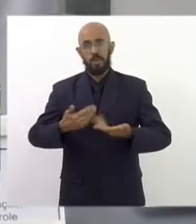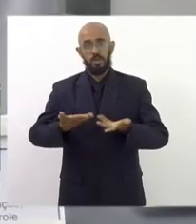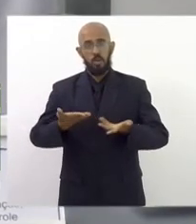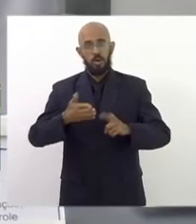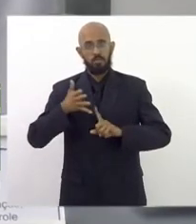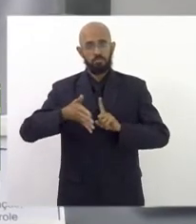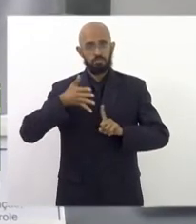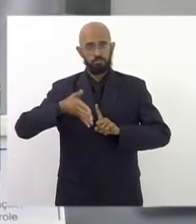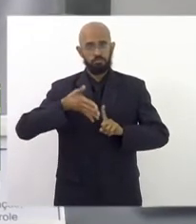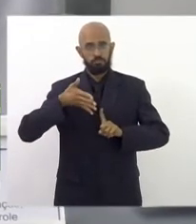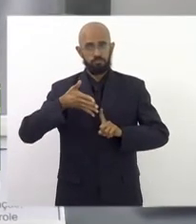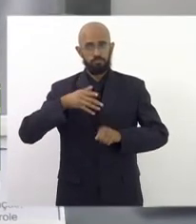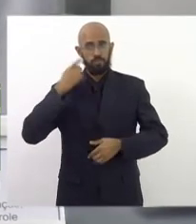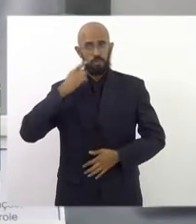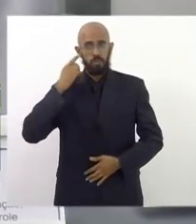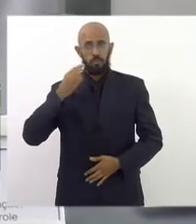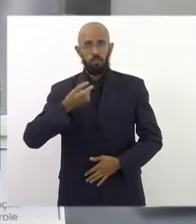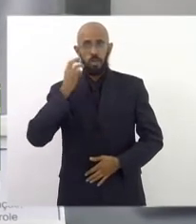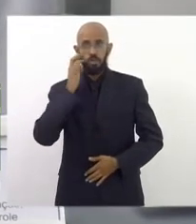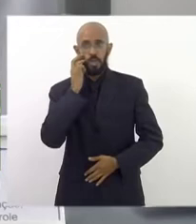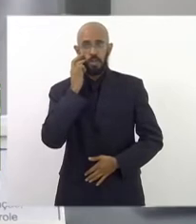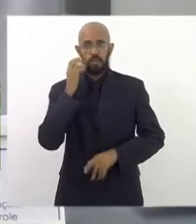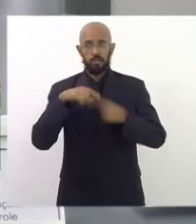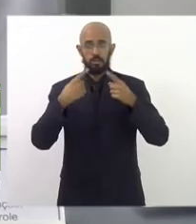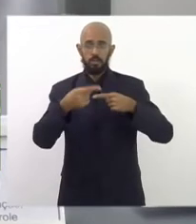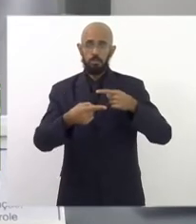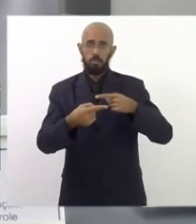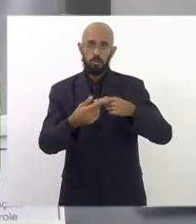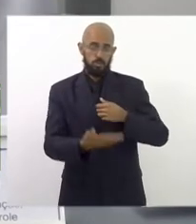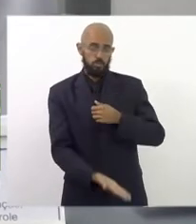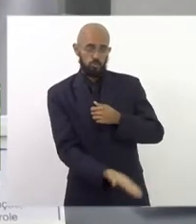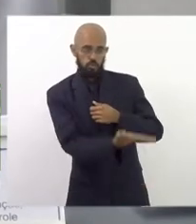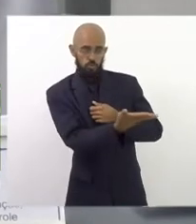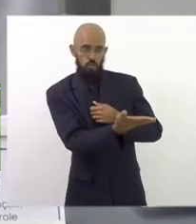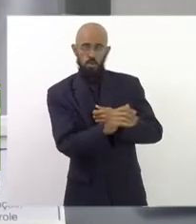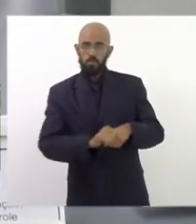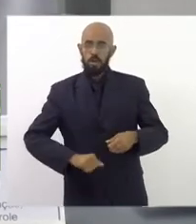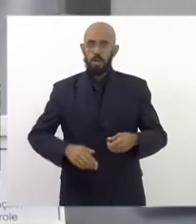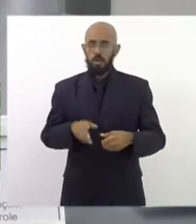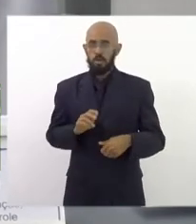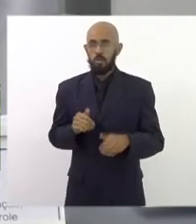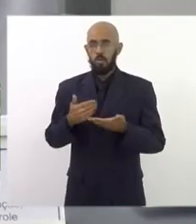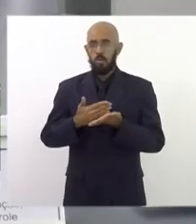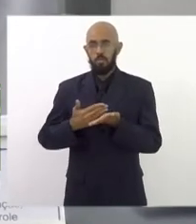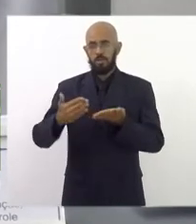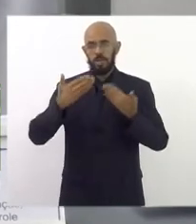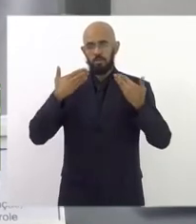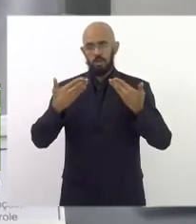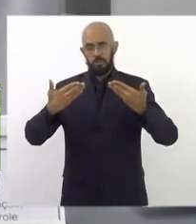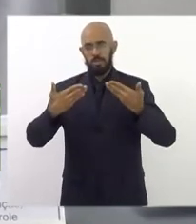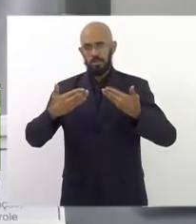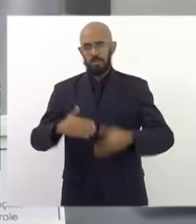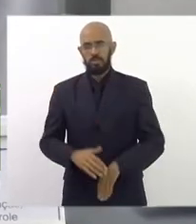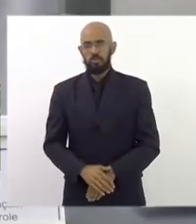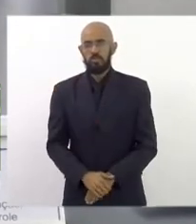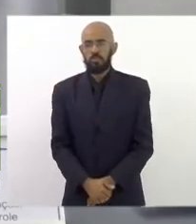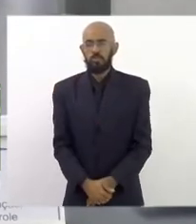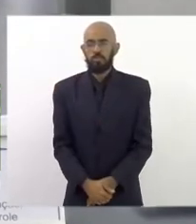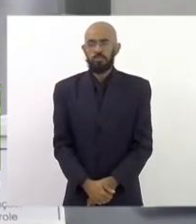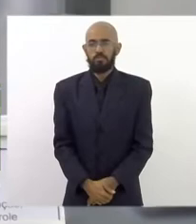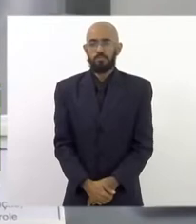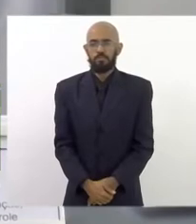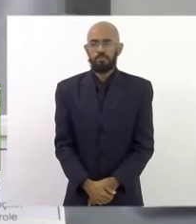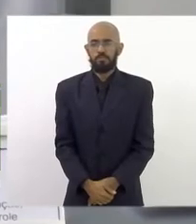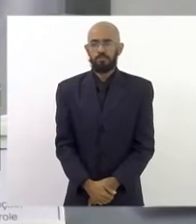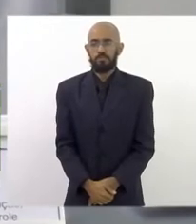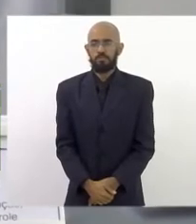palavra ao deputado Valdec Carneiro e, em seguida, a Vossa Excelência para começar a sua apresentação.